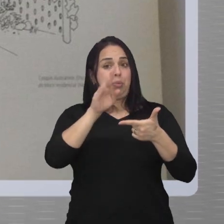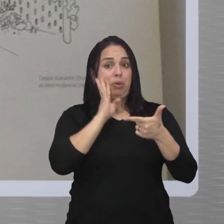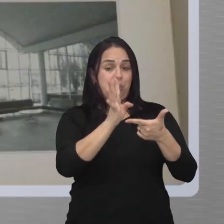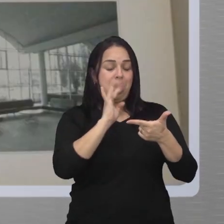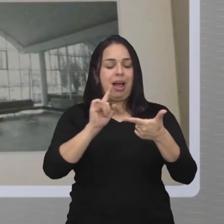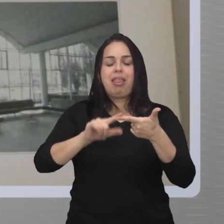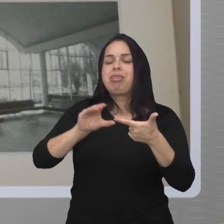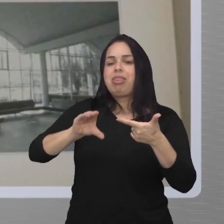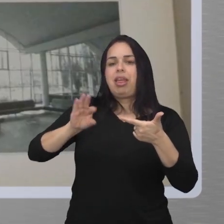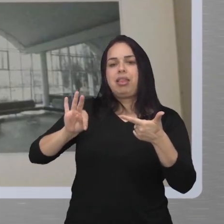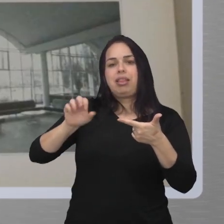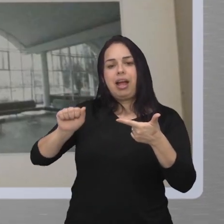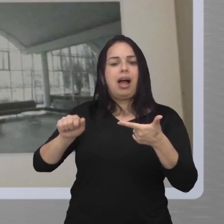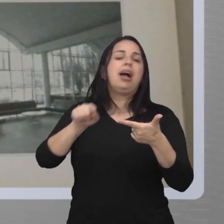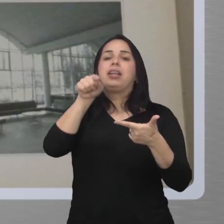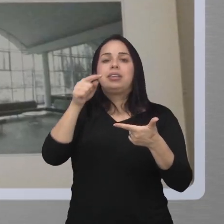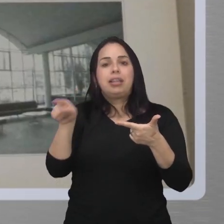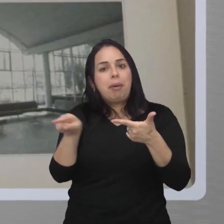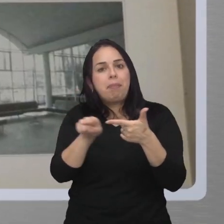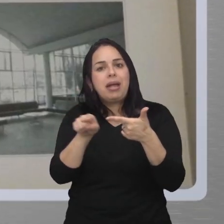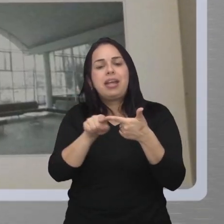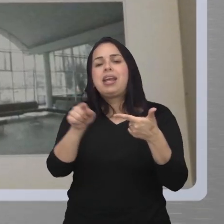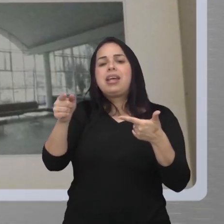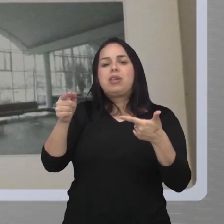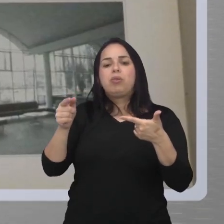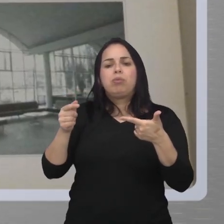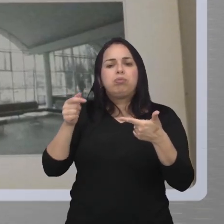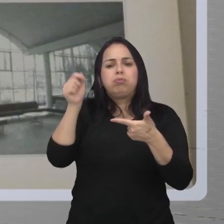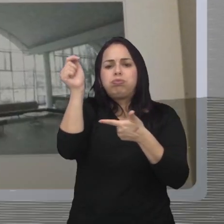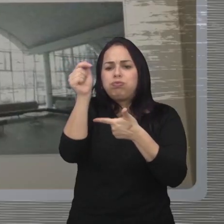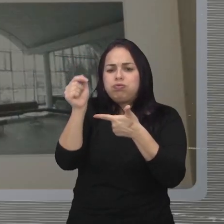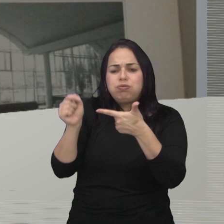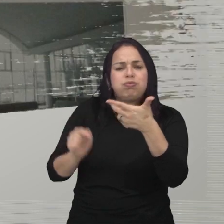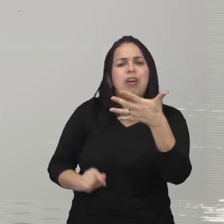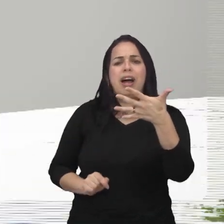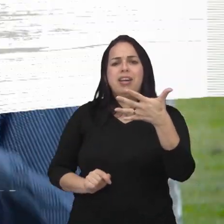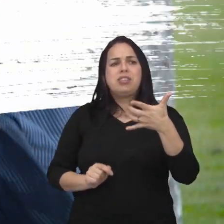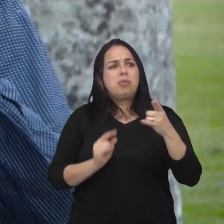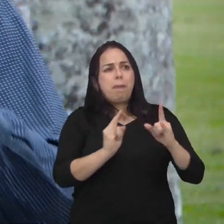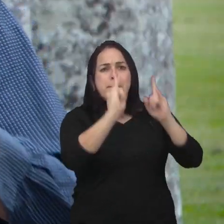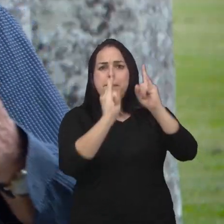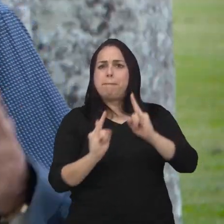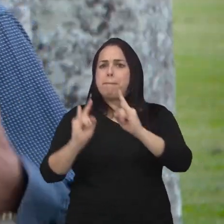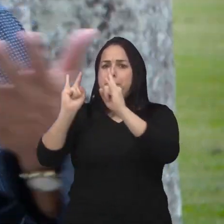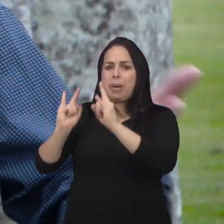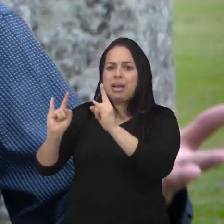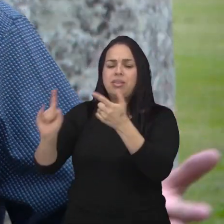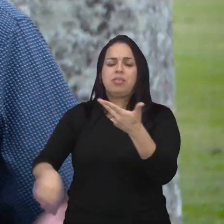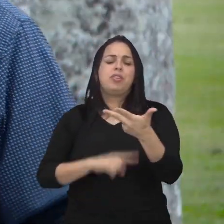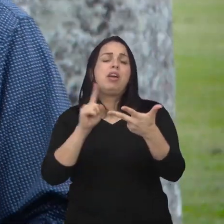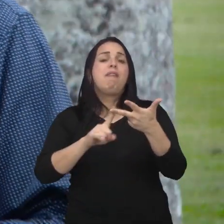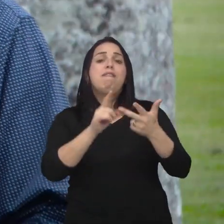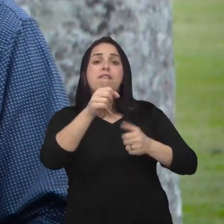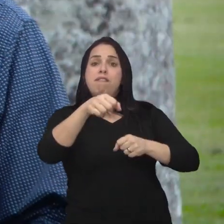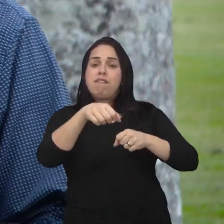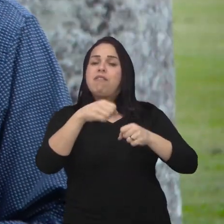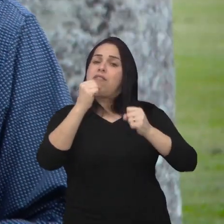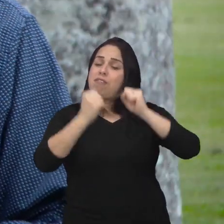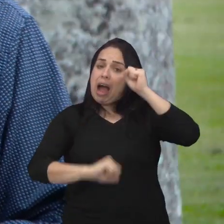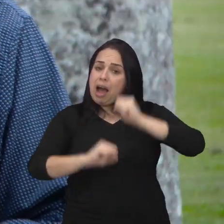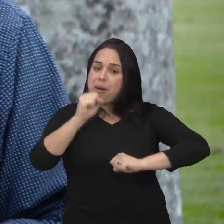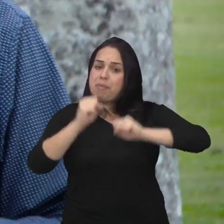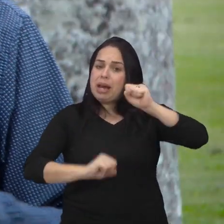também muitos poucos conheciam, com várias obras distribuídas ao longo da cidade, as fábricas que eu